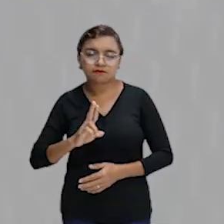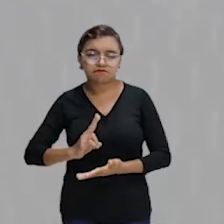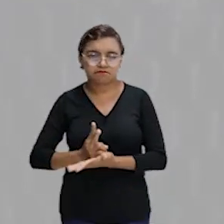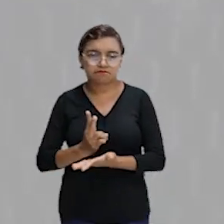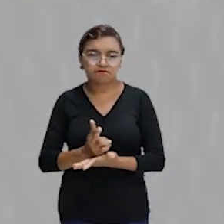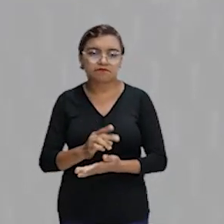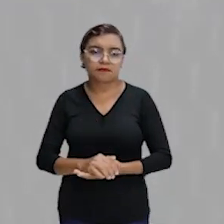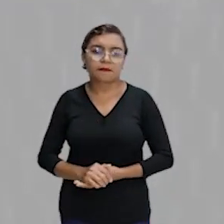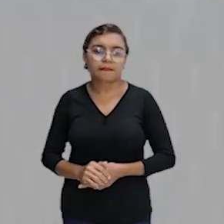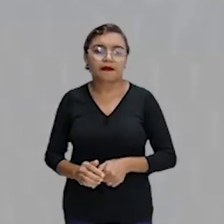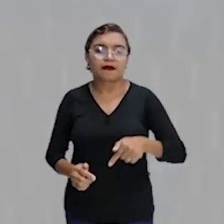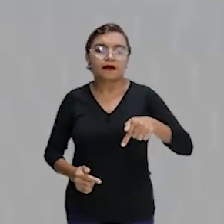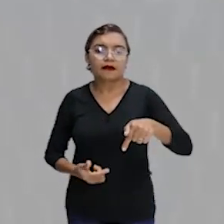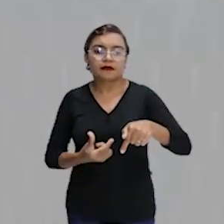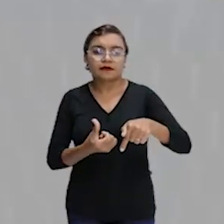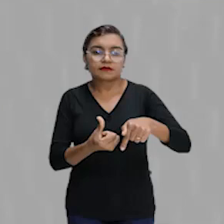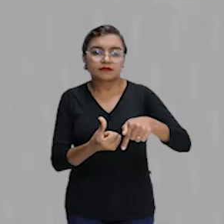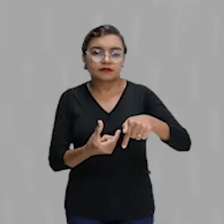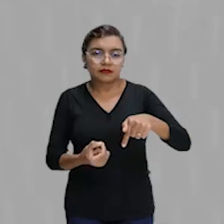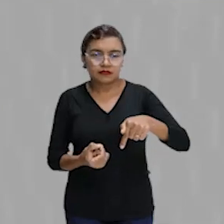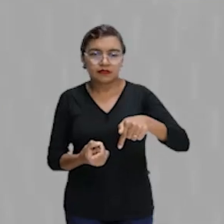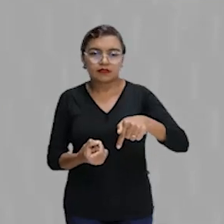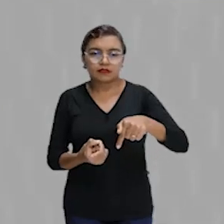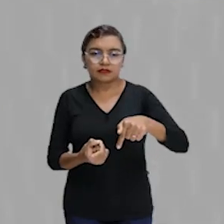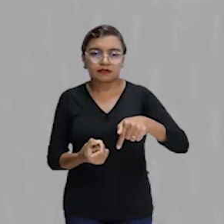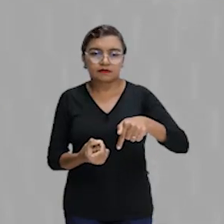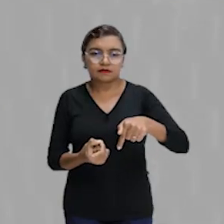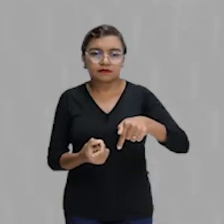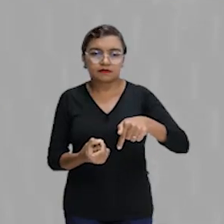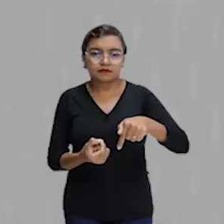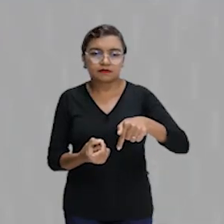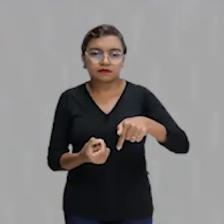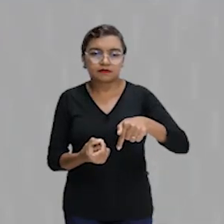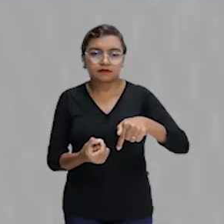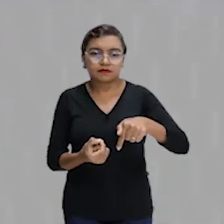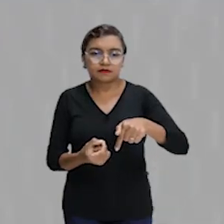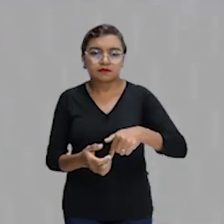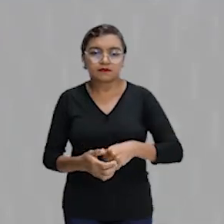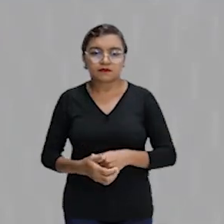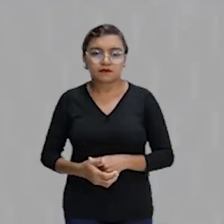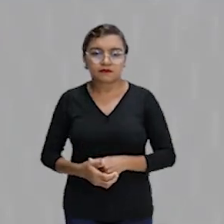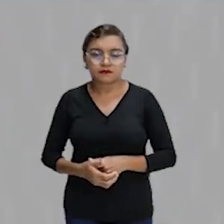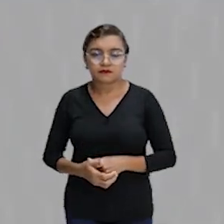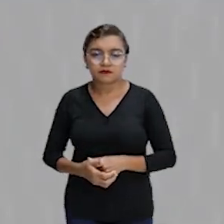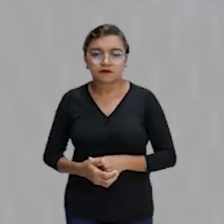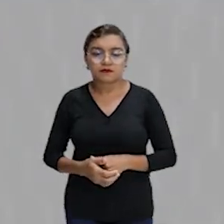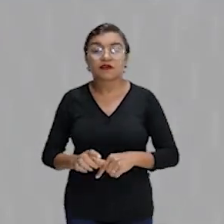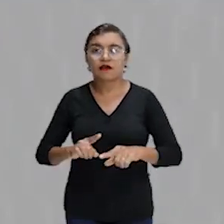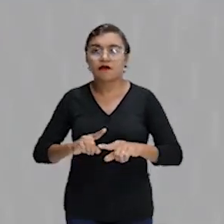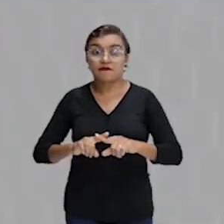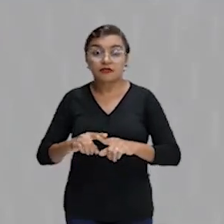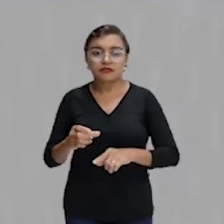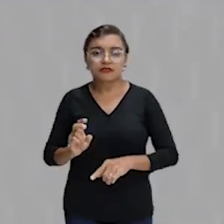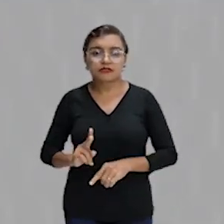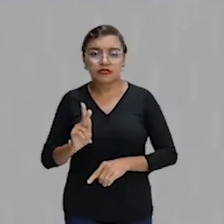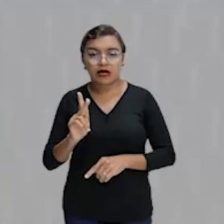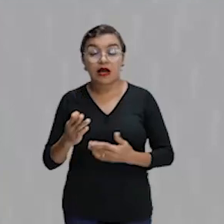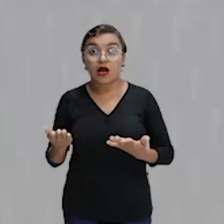ó, 60 vezes K. E agora? Agora eu vou passar aquela